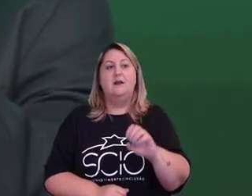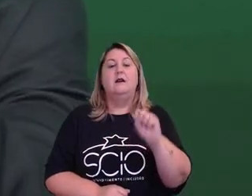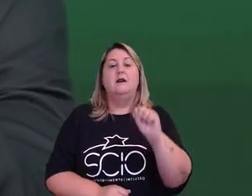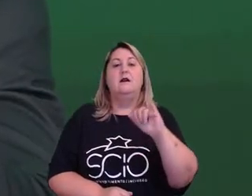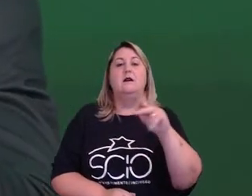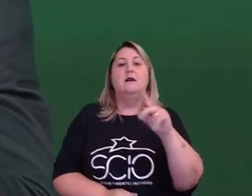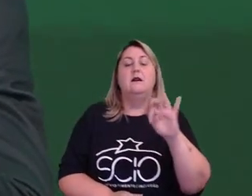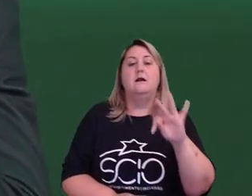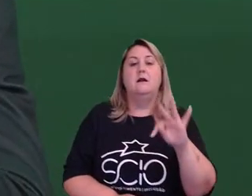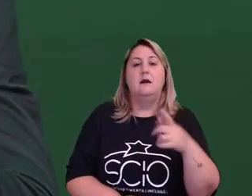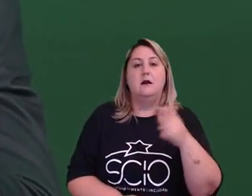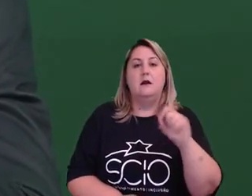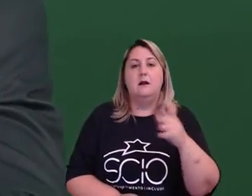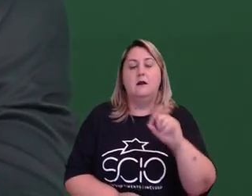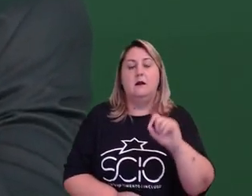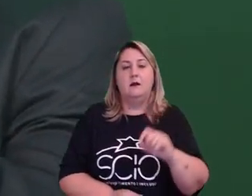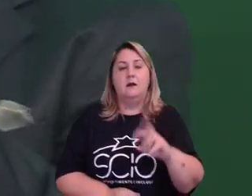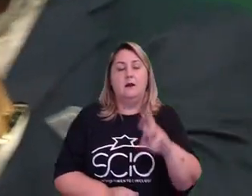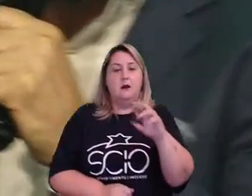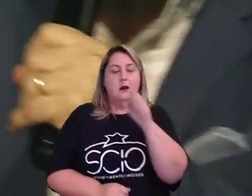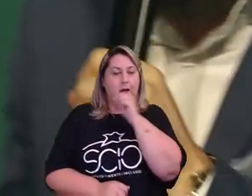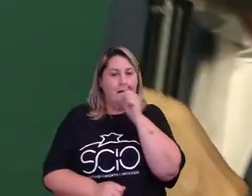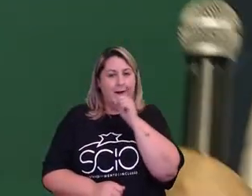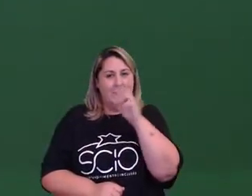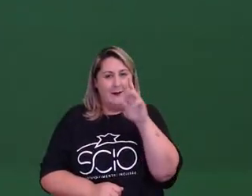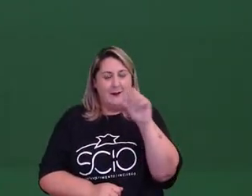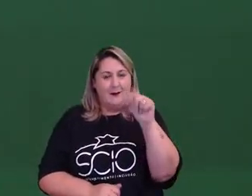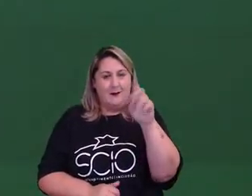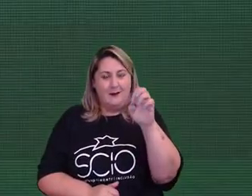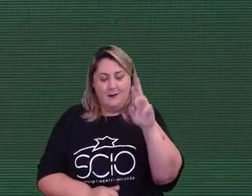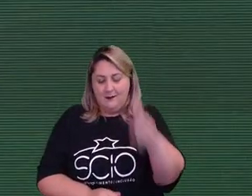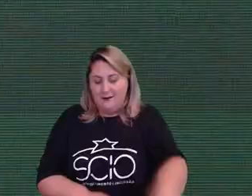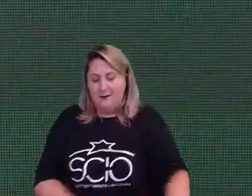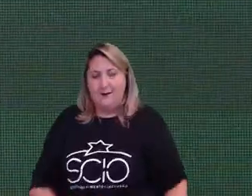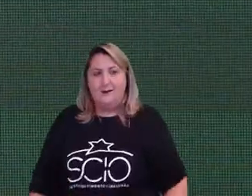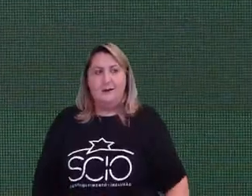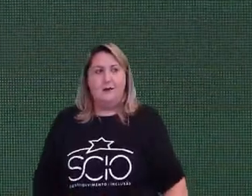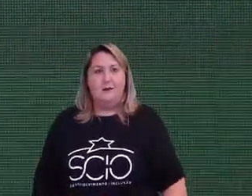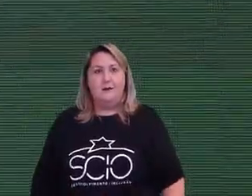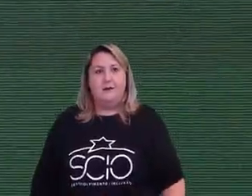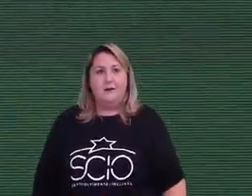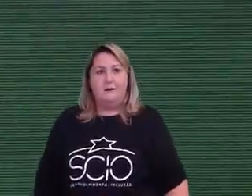Cipater 2020 é com Roger Flores.